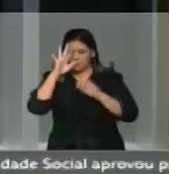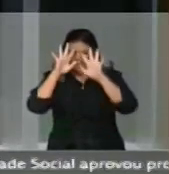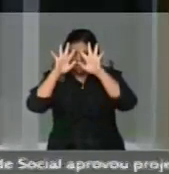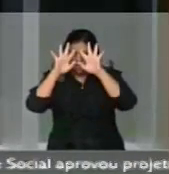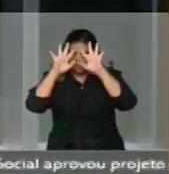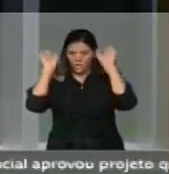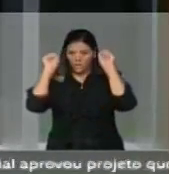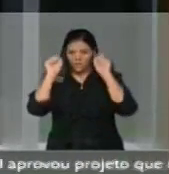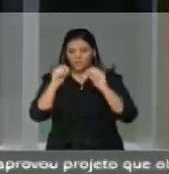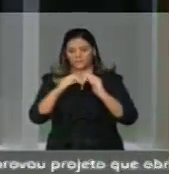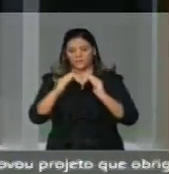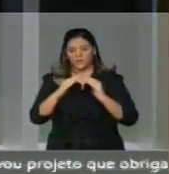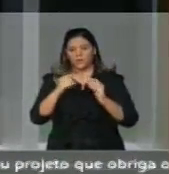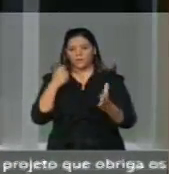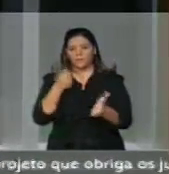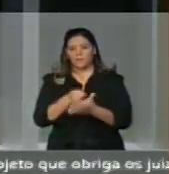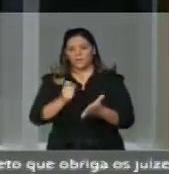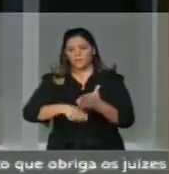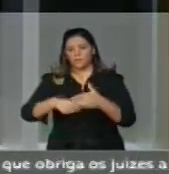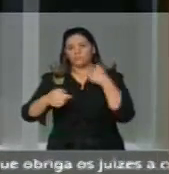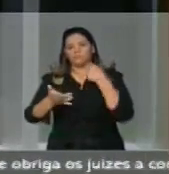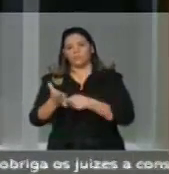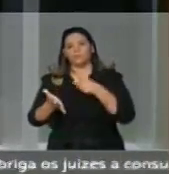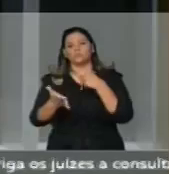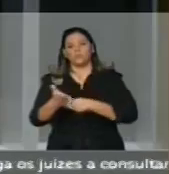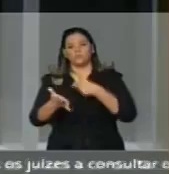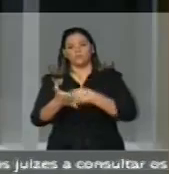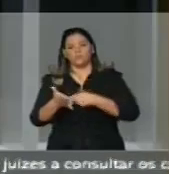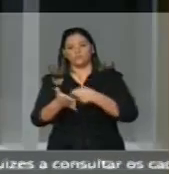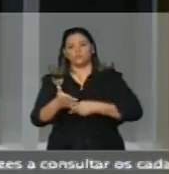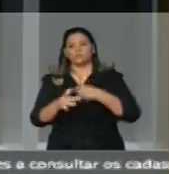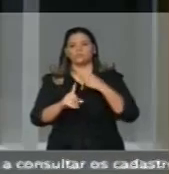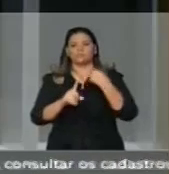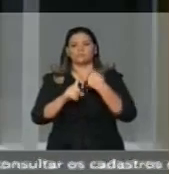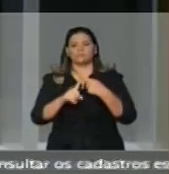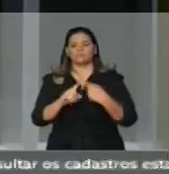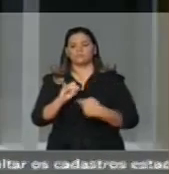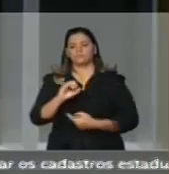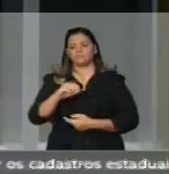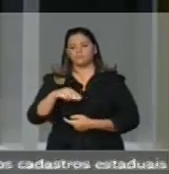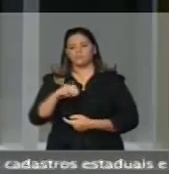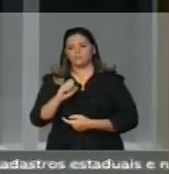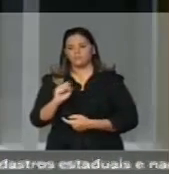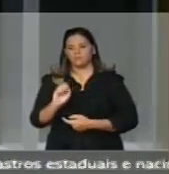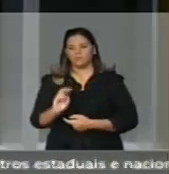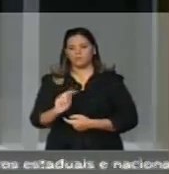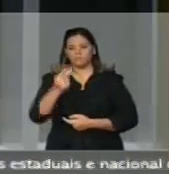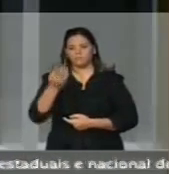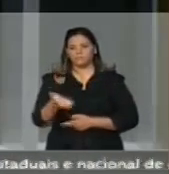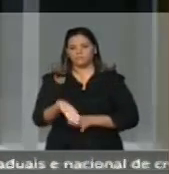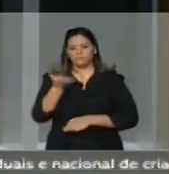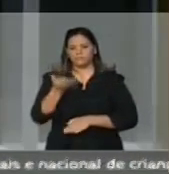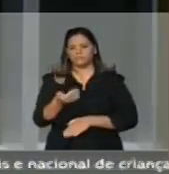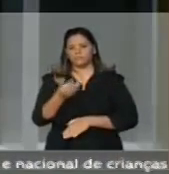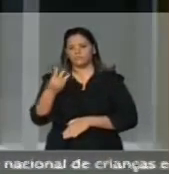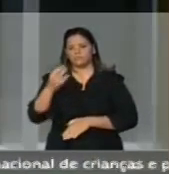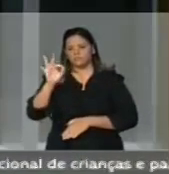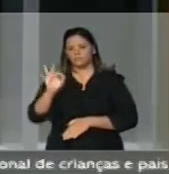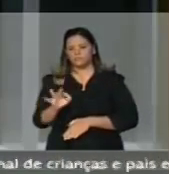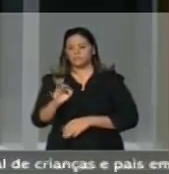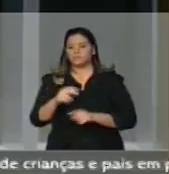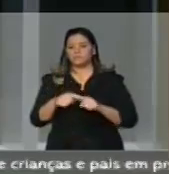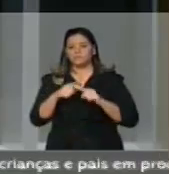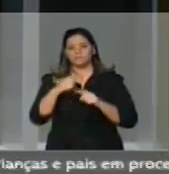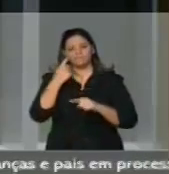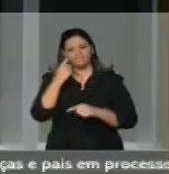sobre imposto, o que eleva a carga tributária do ICMS para 33%. Então, fazendo aqui a constatação, senhor presidente, de mais